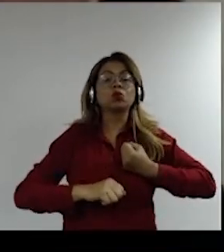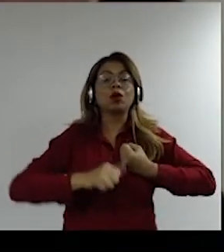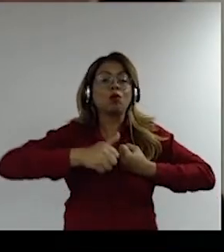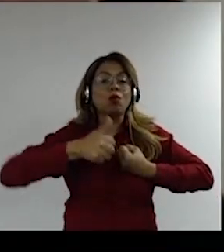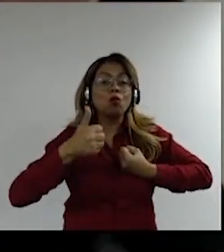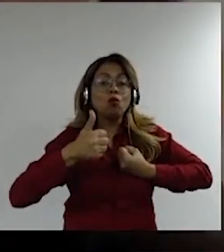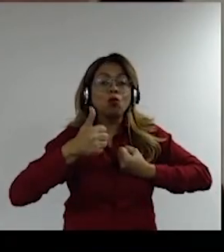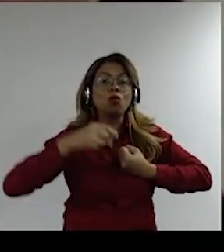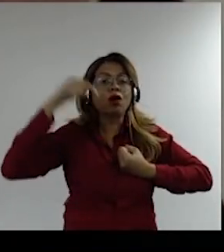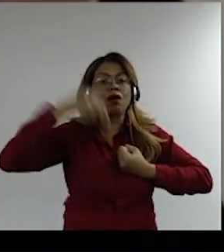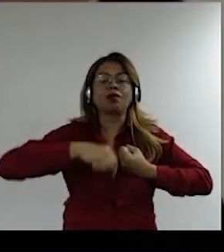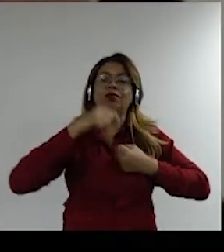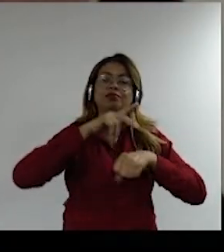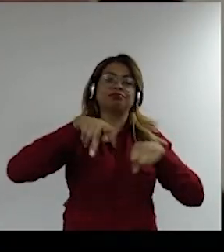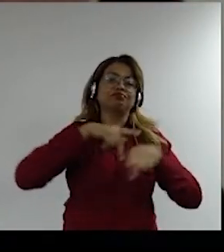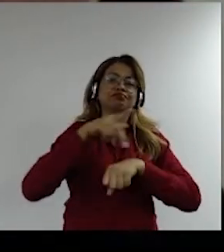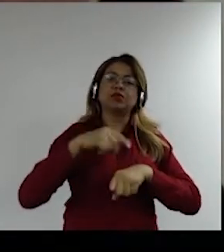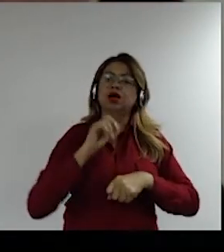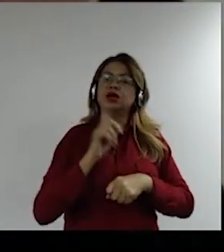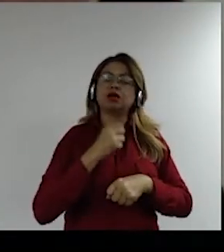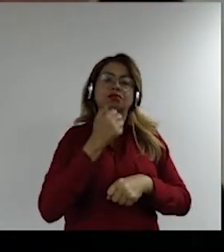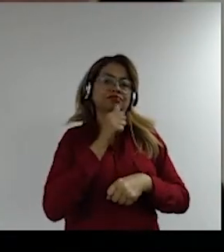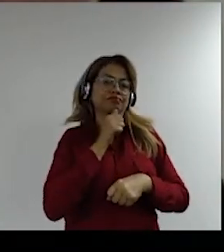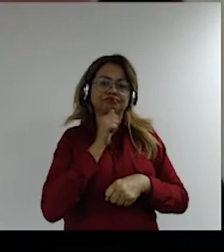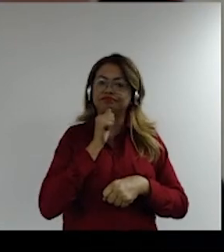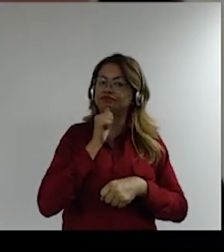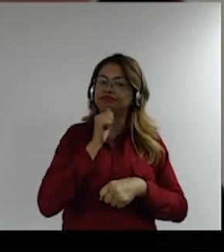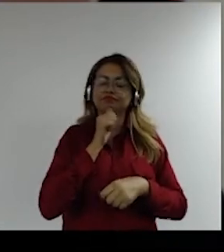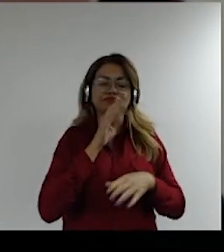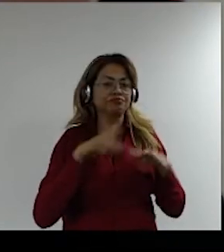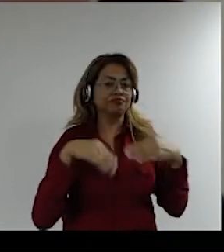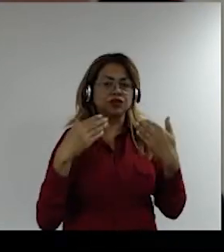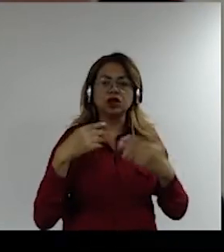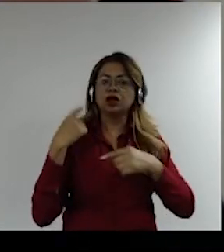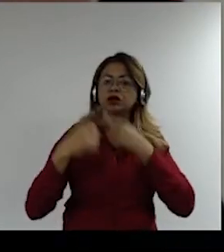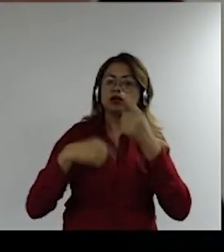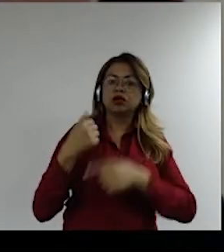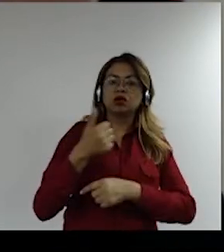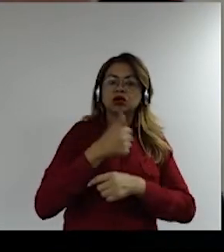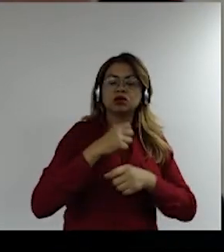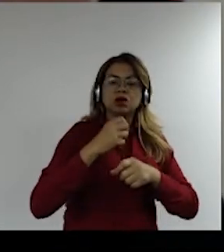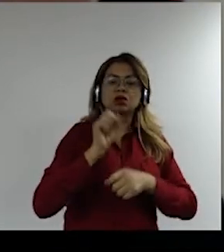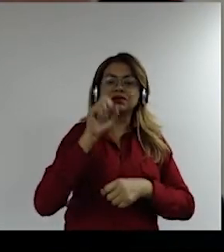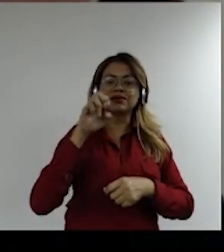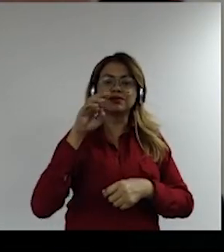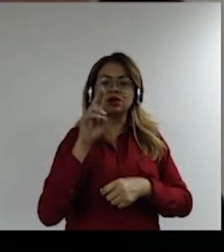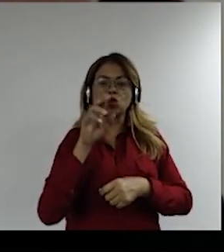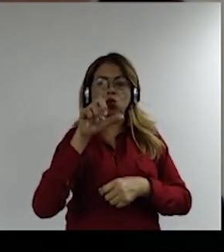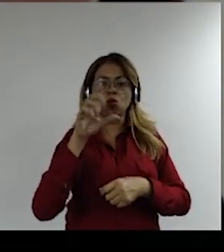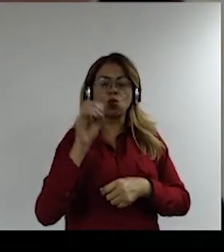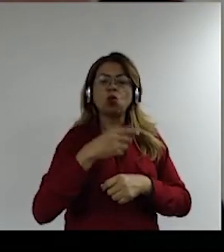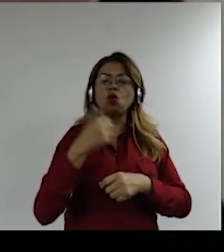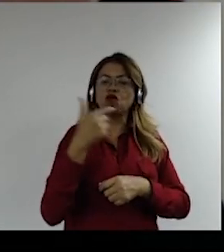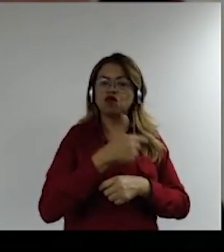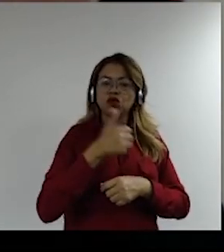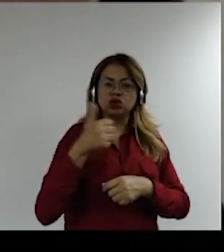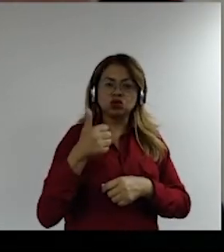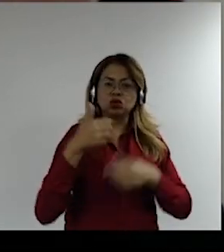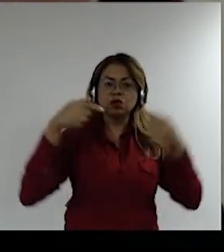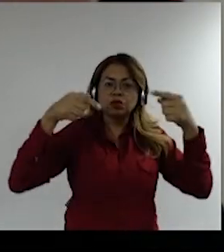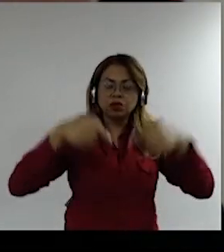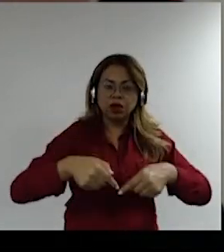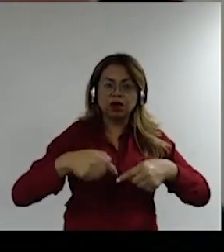desses governos que aqui passaram, que estão passando desde o início do século XXI para cá. Não há uma prioridade governamental, não há